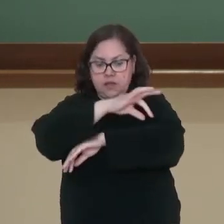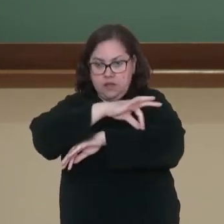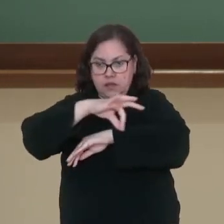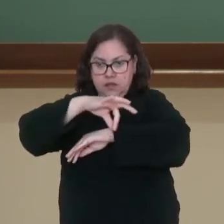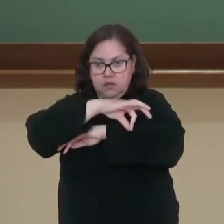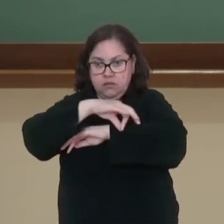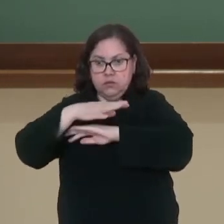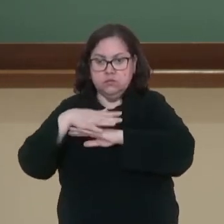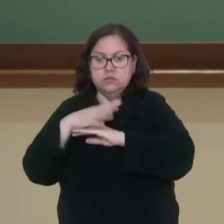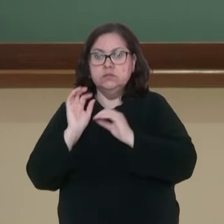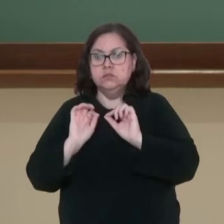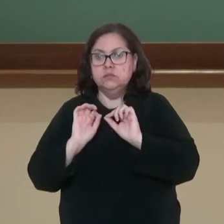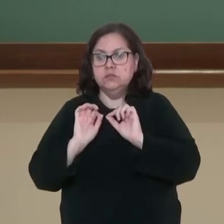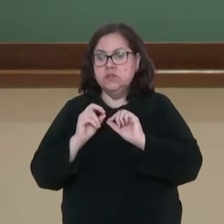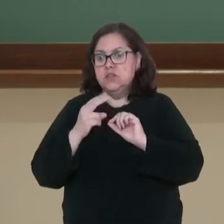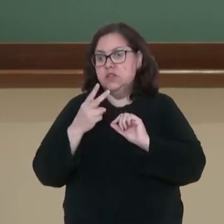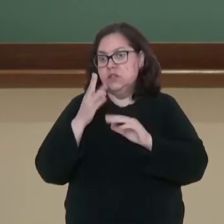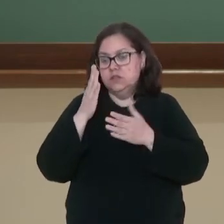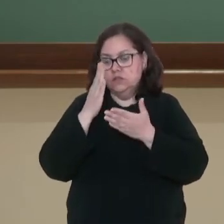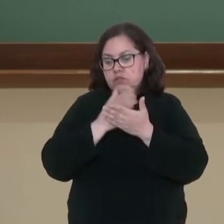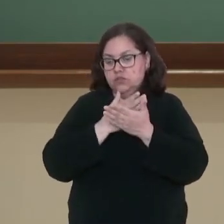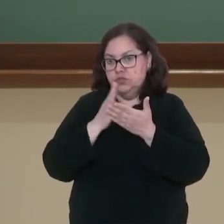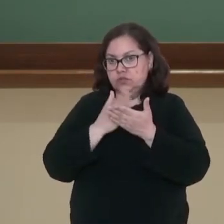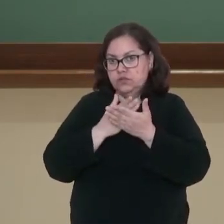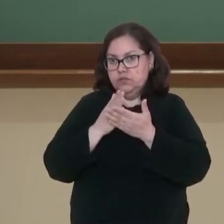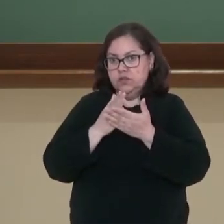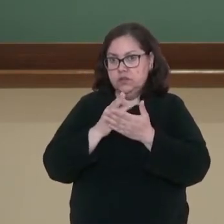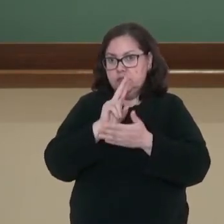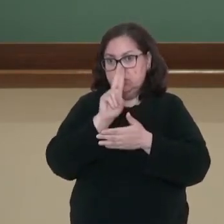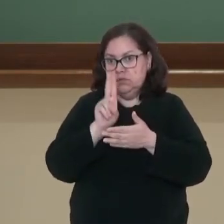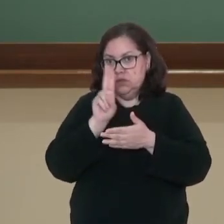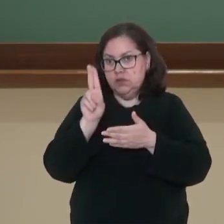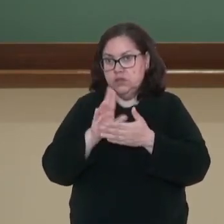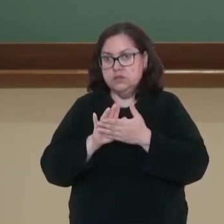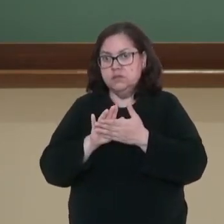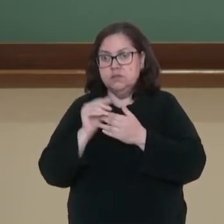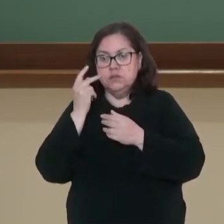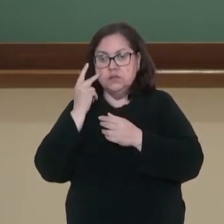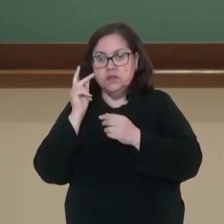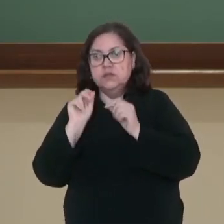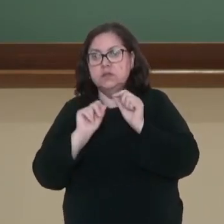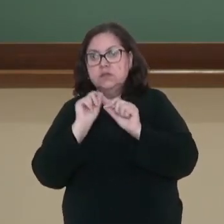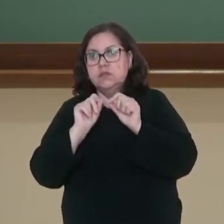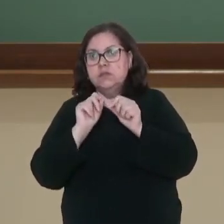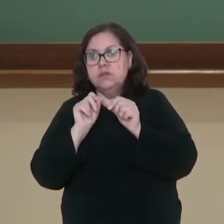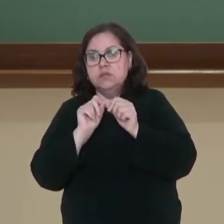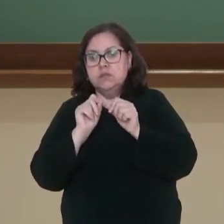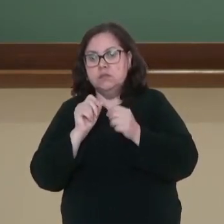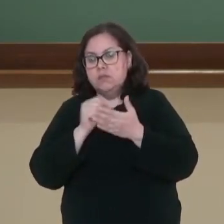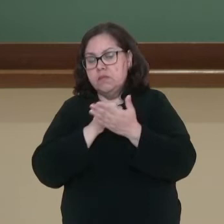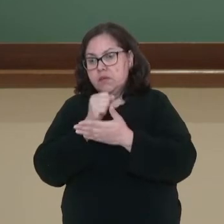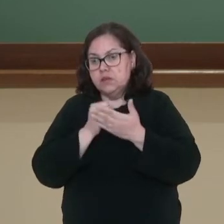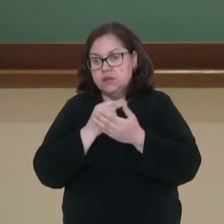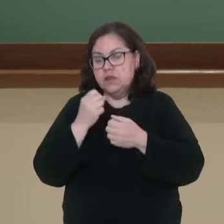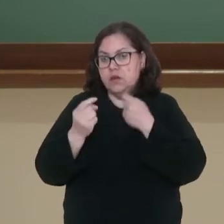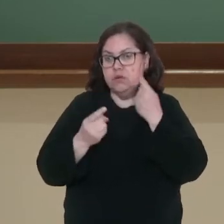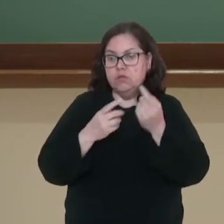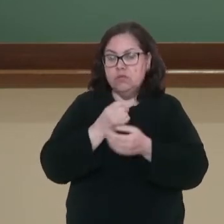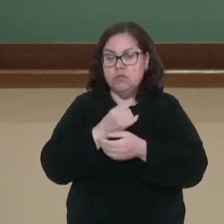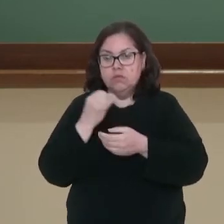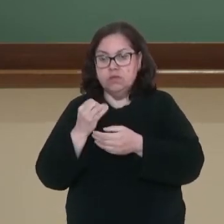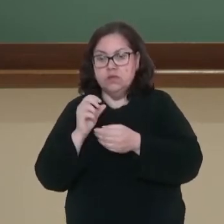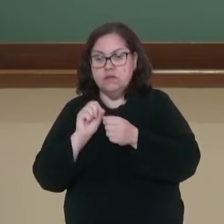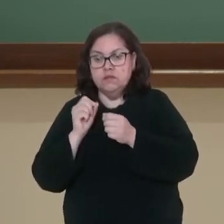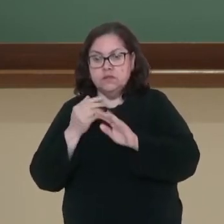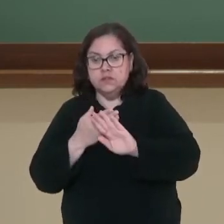reguinha, de preferência ali, divida em unidades, né, para você colocar ali basicamente algumas unidades e fazer a